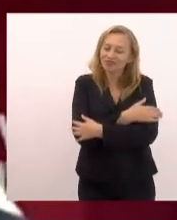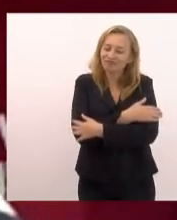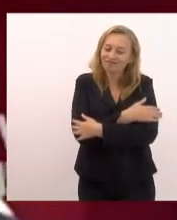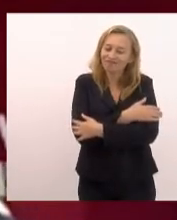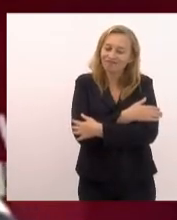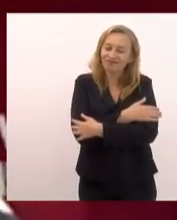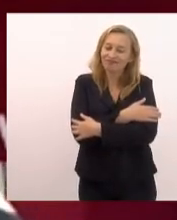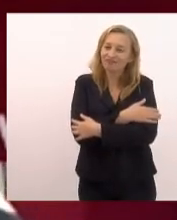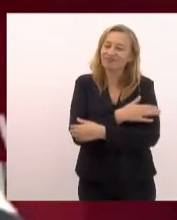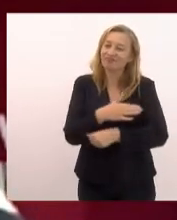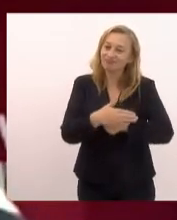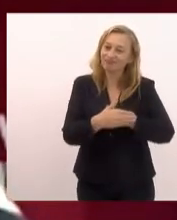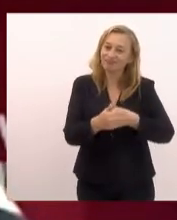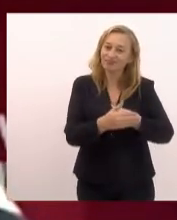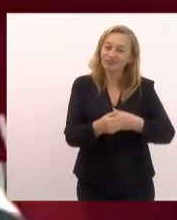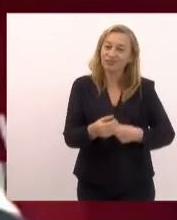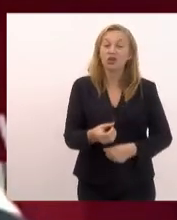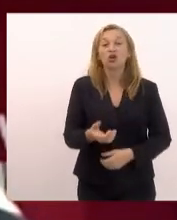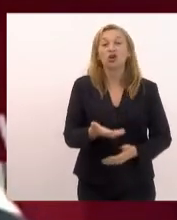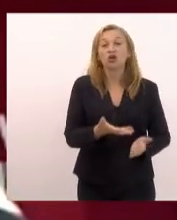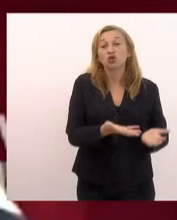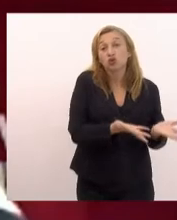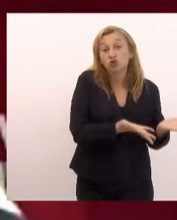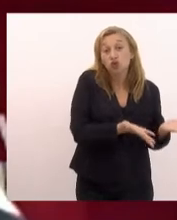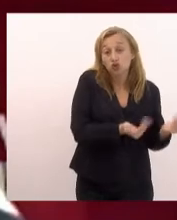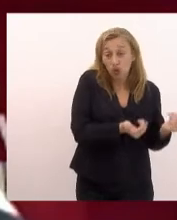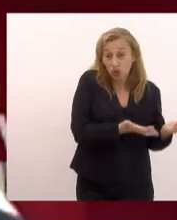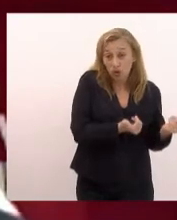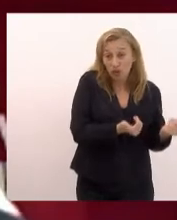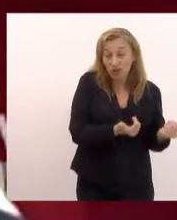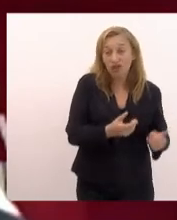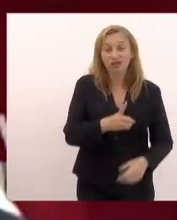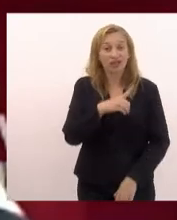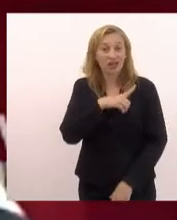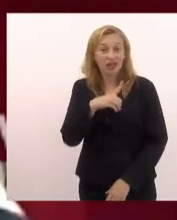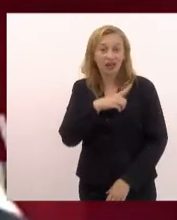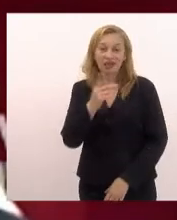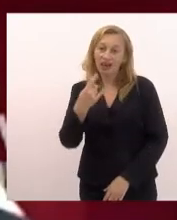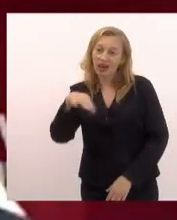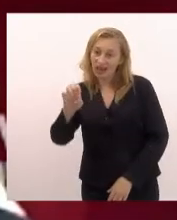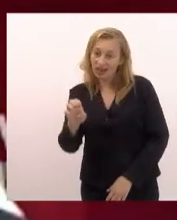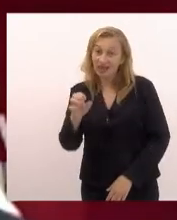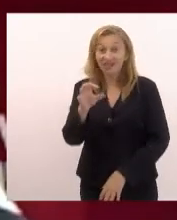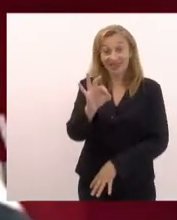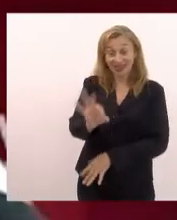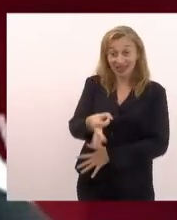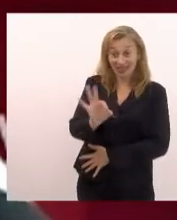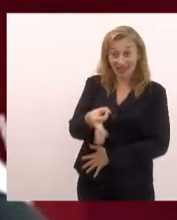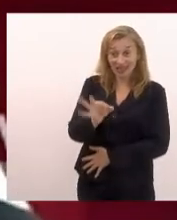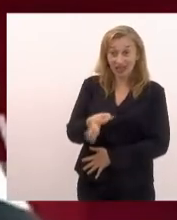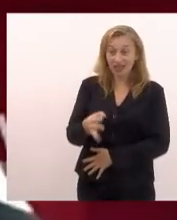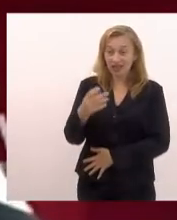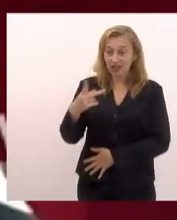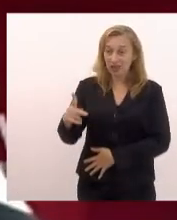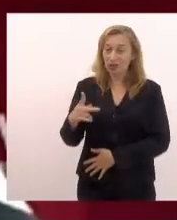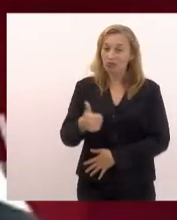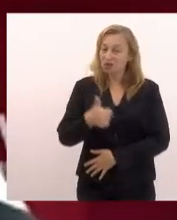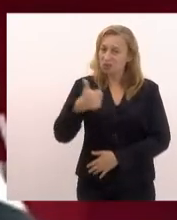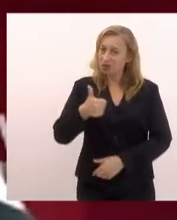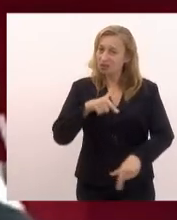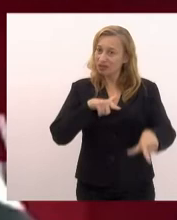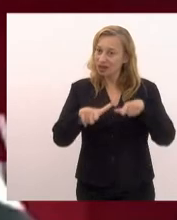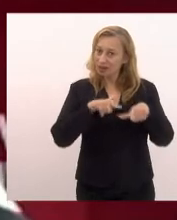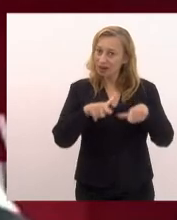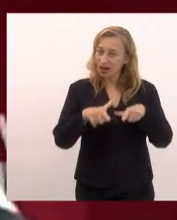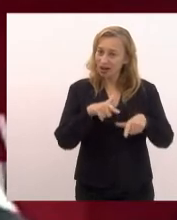fraterno ao jovem delegado Henrique Damasceno, na certeza de que a sua primeira tarefa, doutor